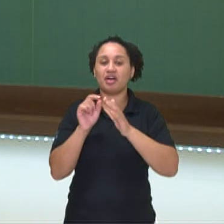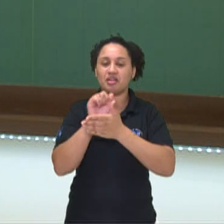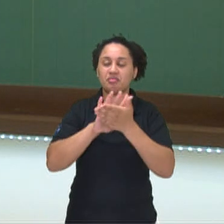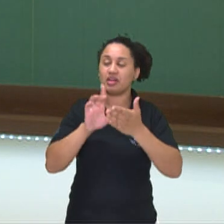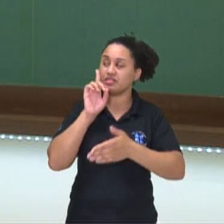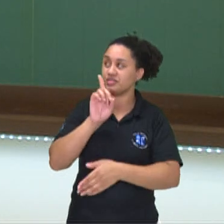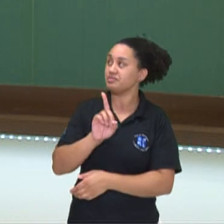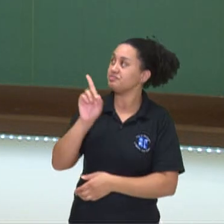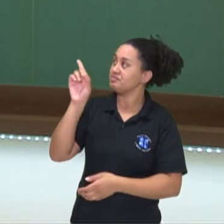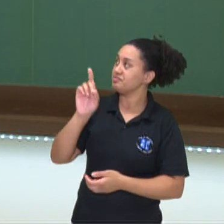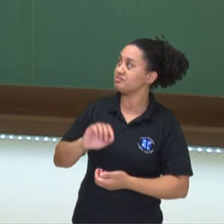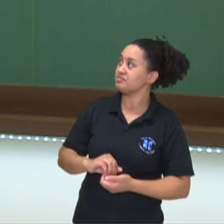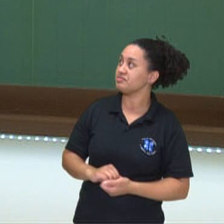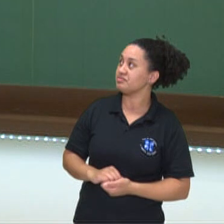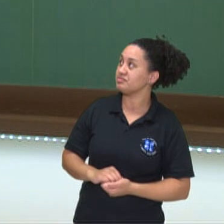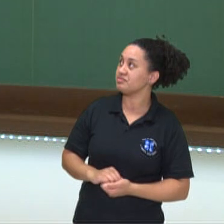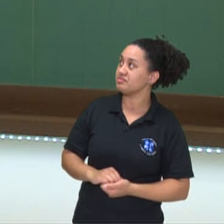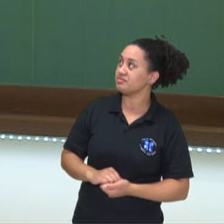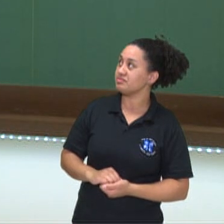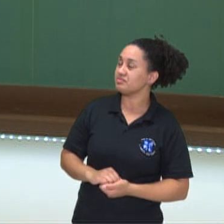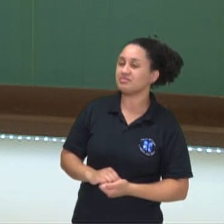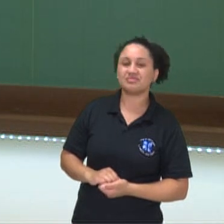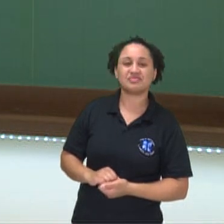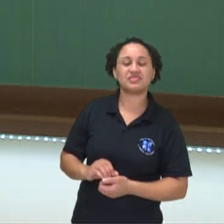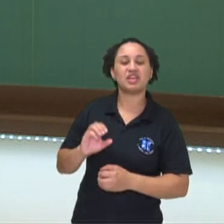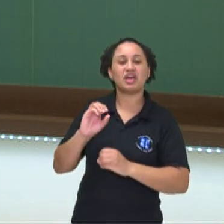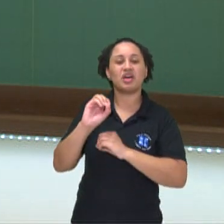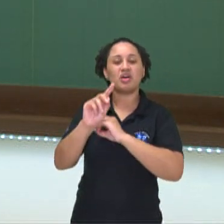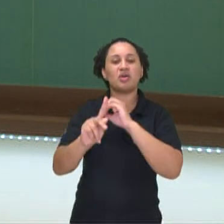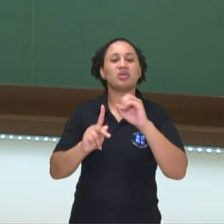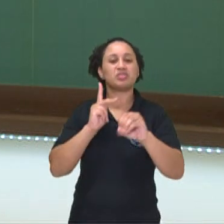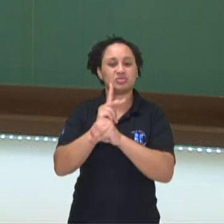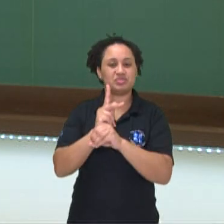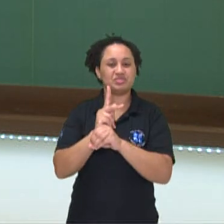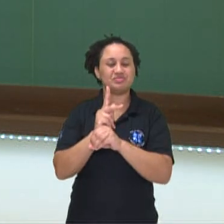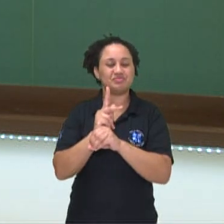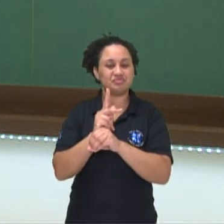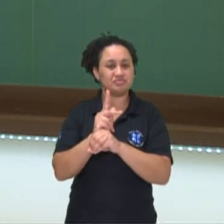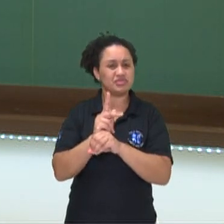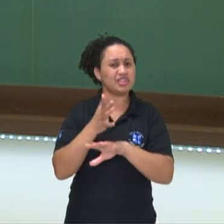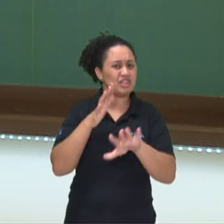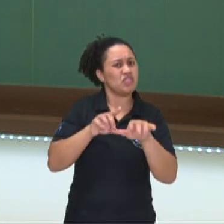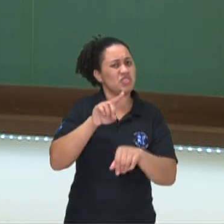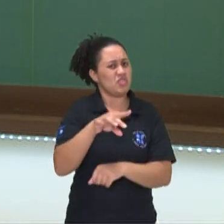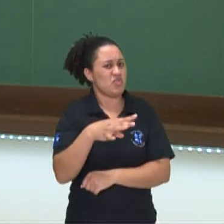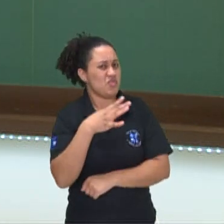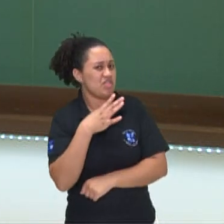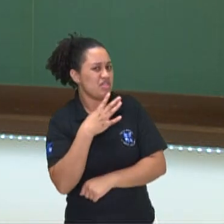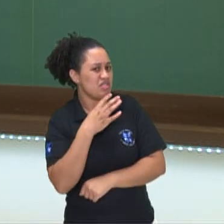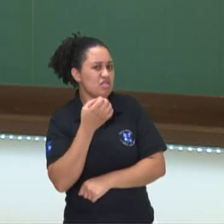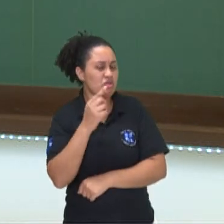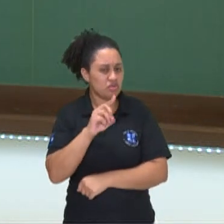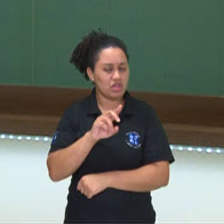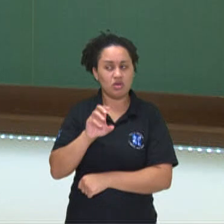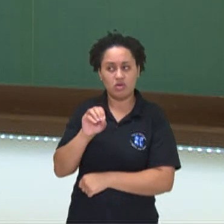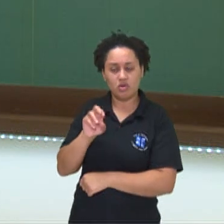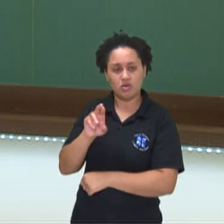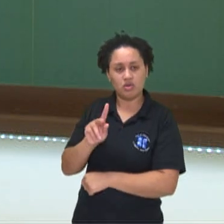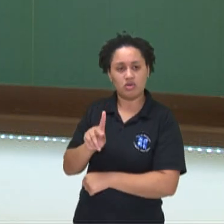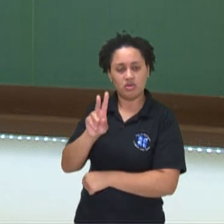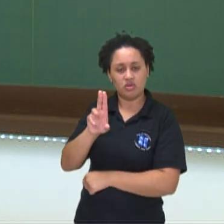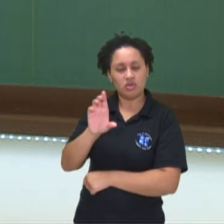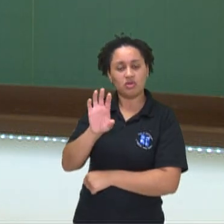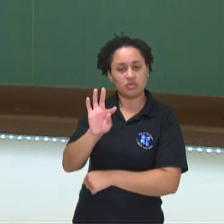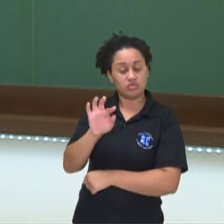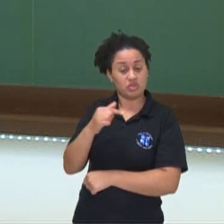imagem que você vê do lado direito, Orkut. Talvez você conheça, talvez você não conheça, mas eu conheci. Quando a gente fala em